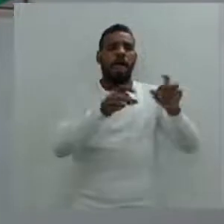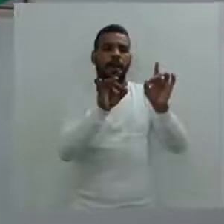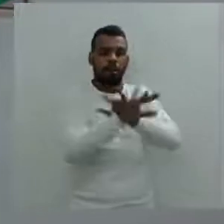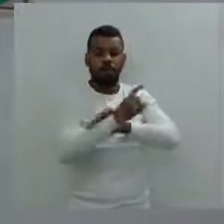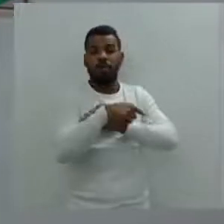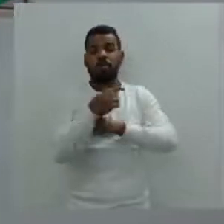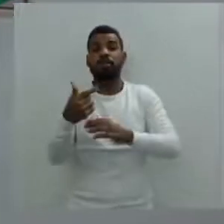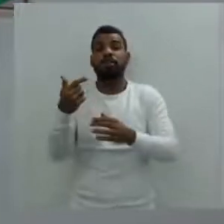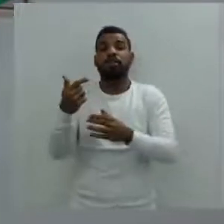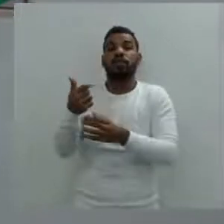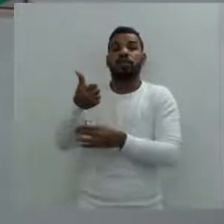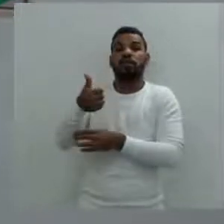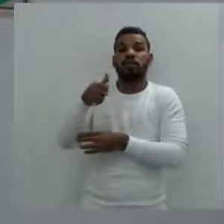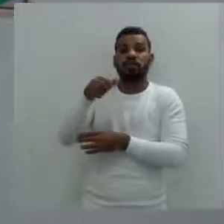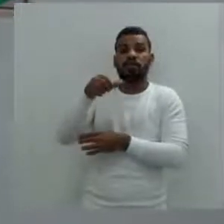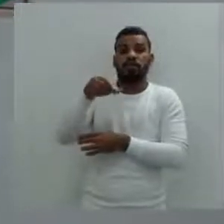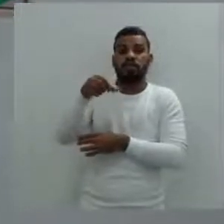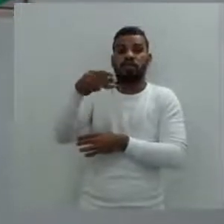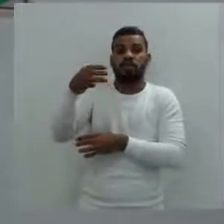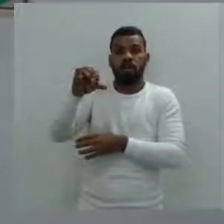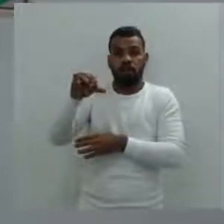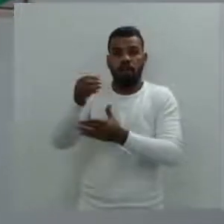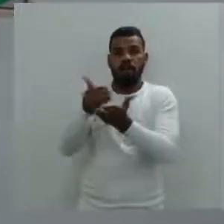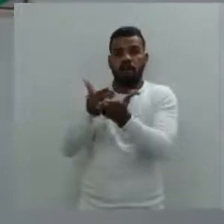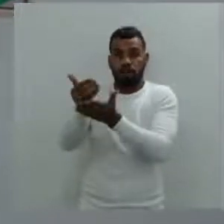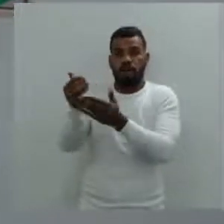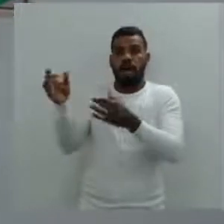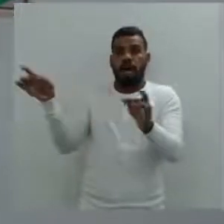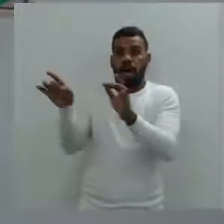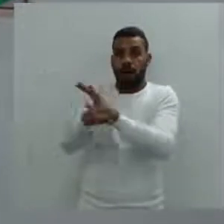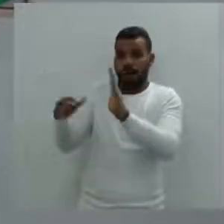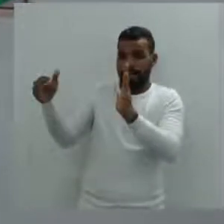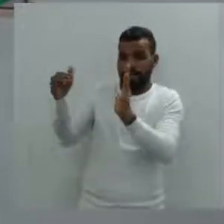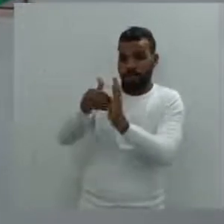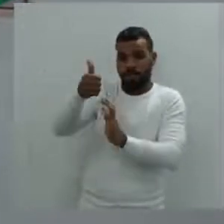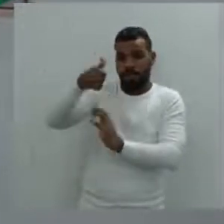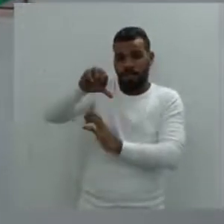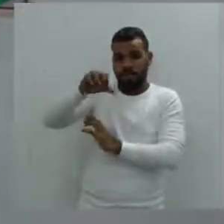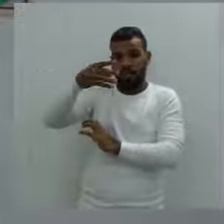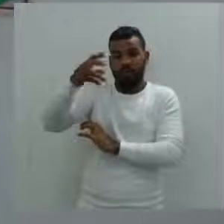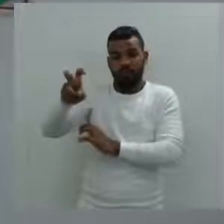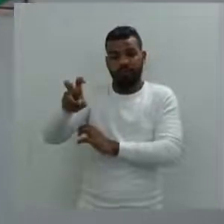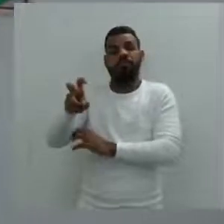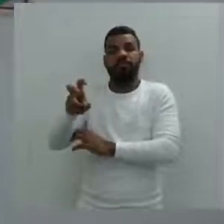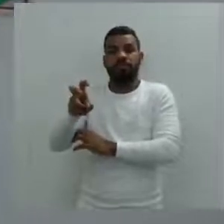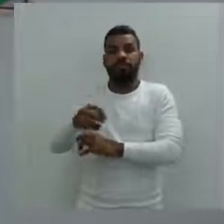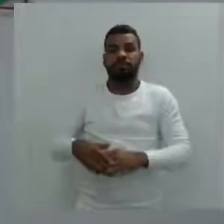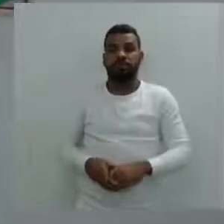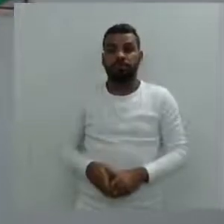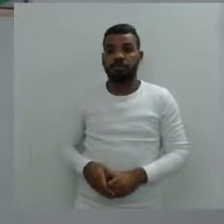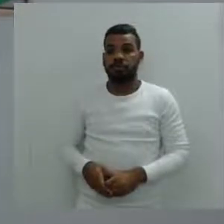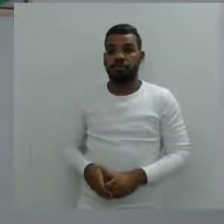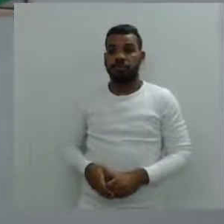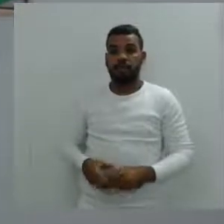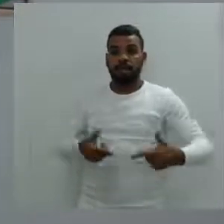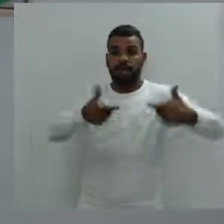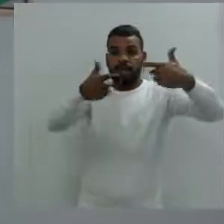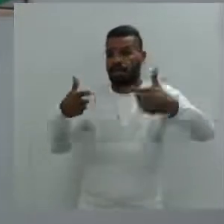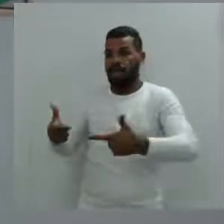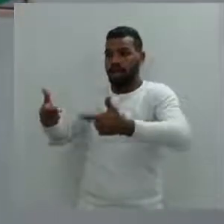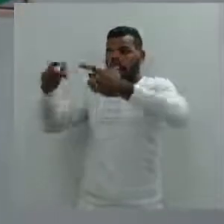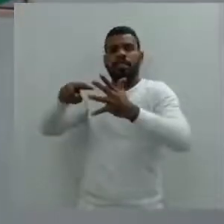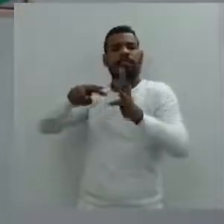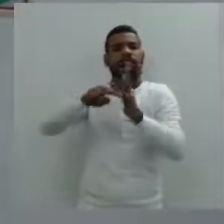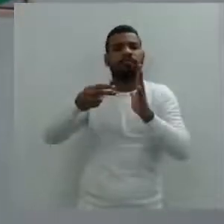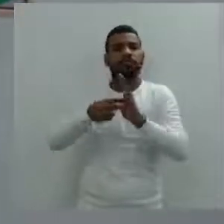a 1945. E duas guerras significa investimento científico. Por incrível que pareça,